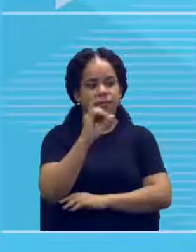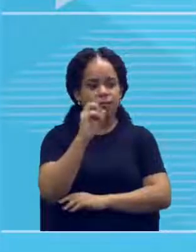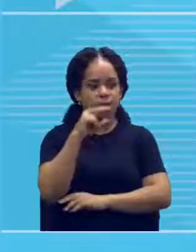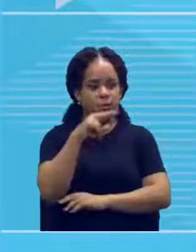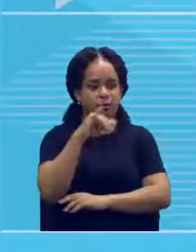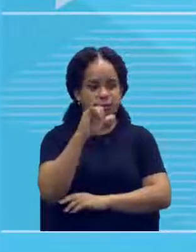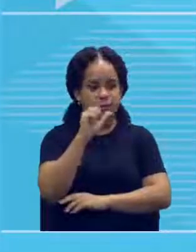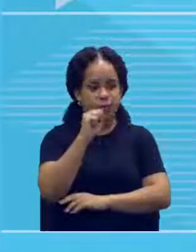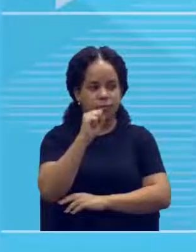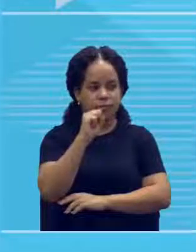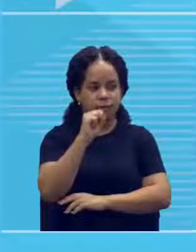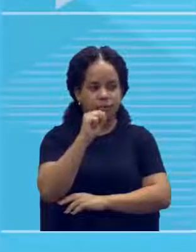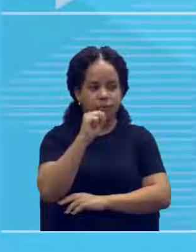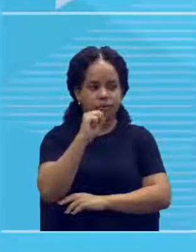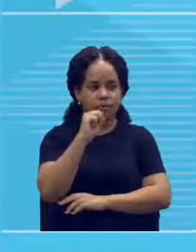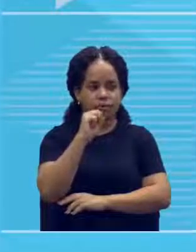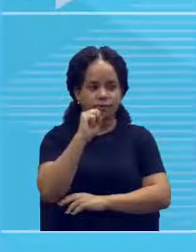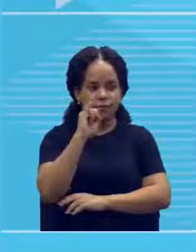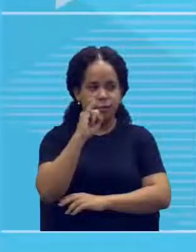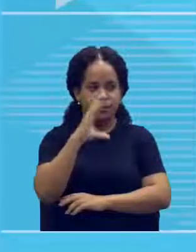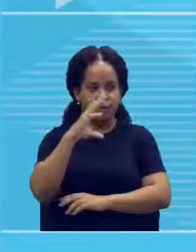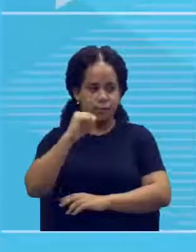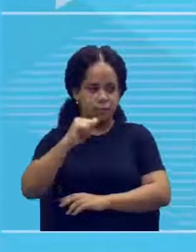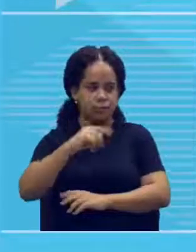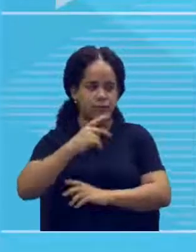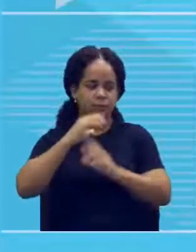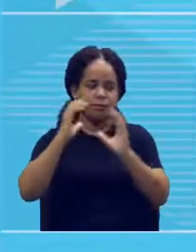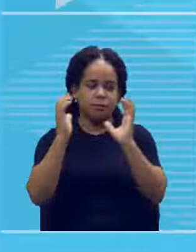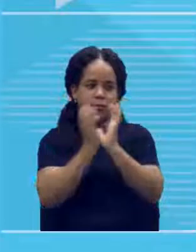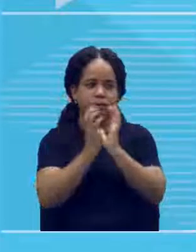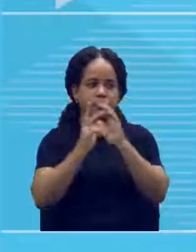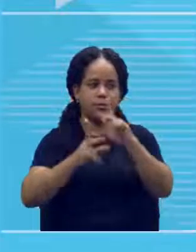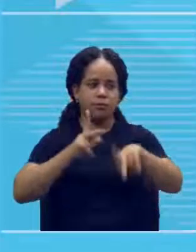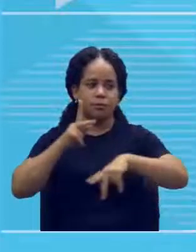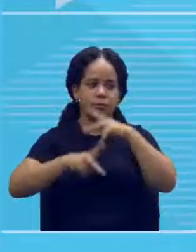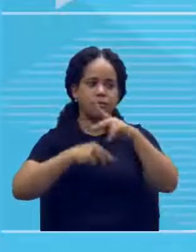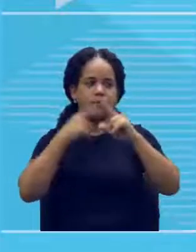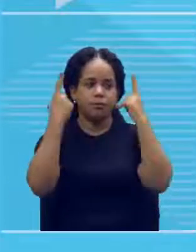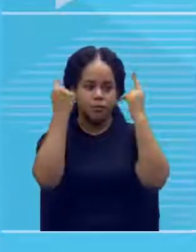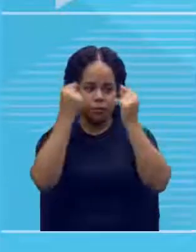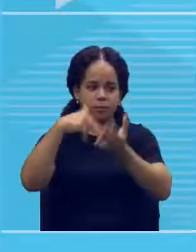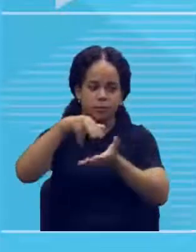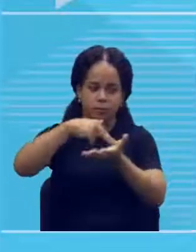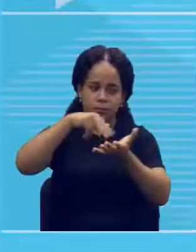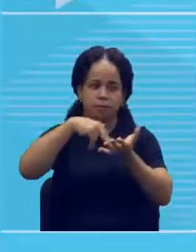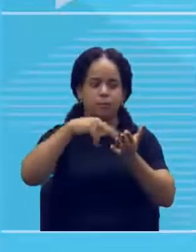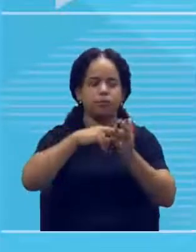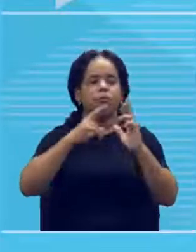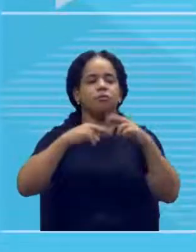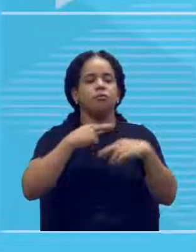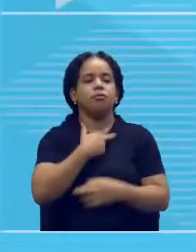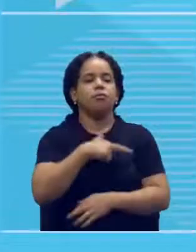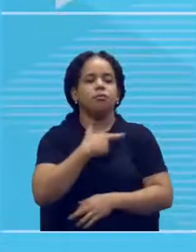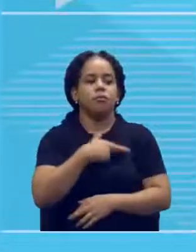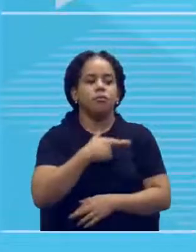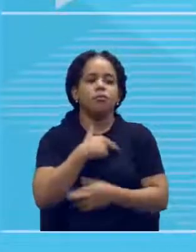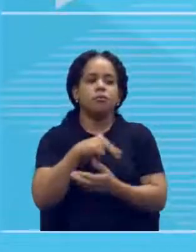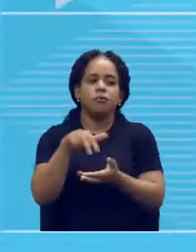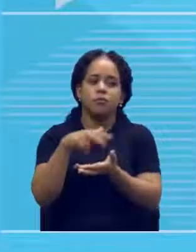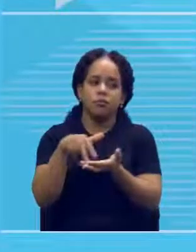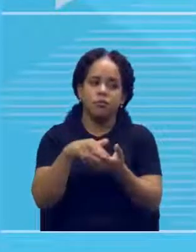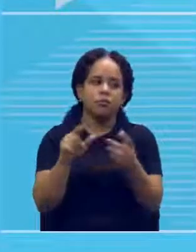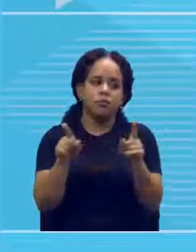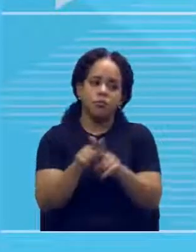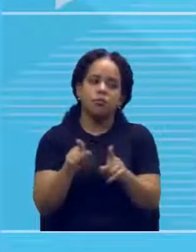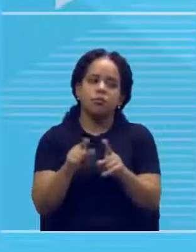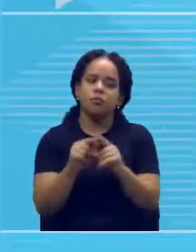grego dançava durante os rituais religiosos em homenagem ao deus Dionísio, embora essa dança também estivesse presente em